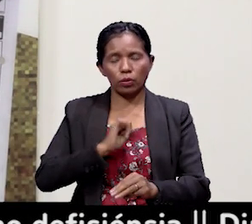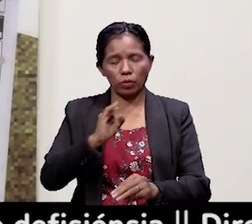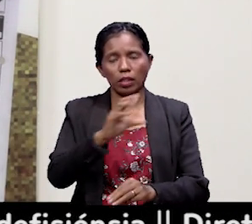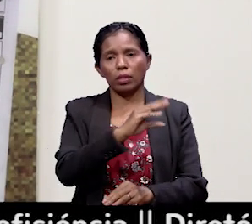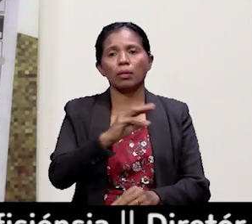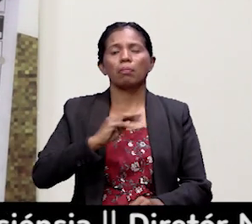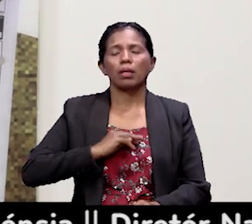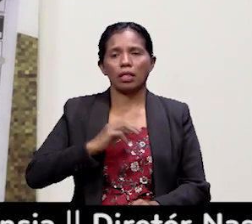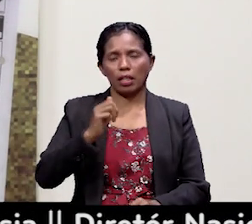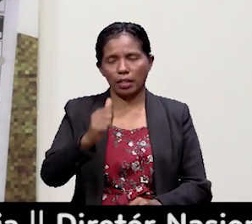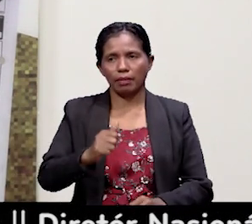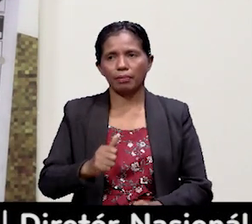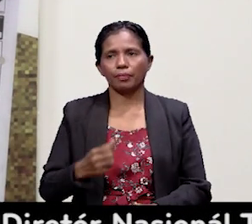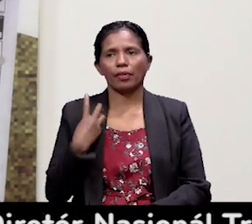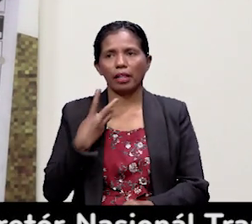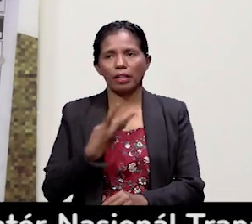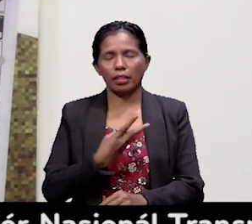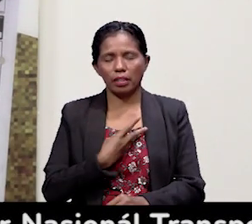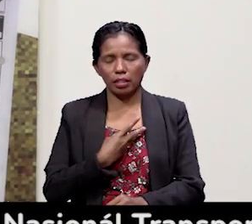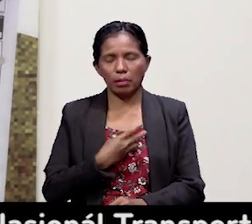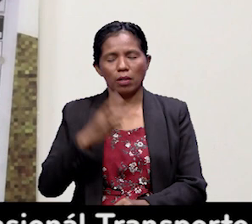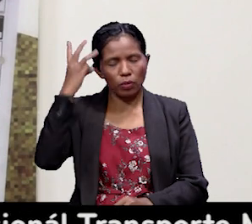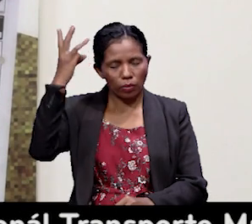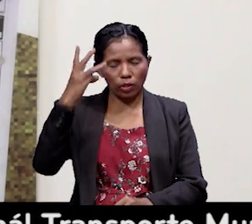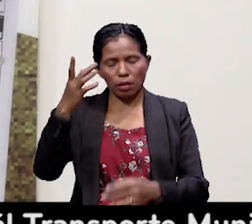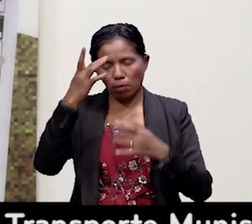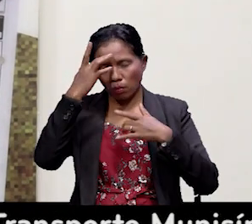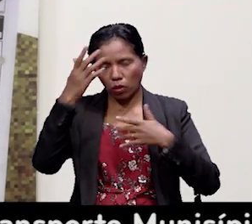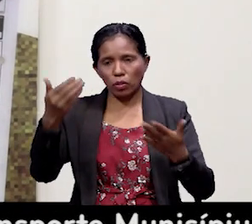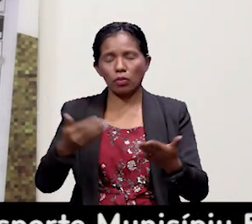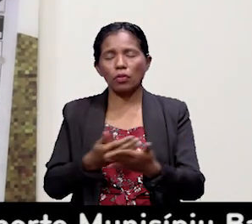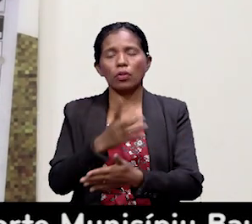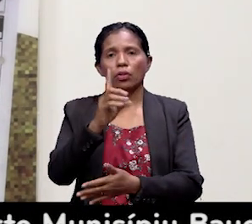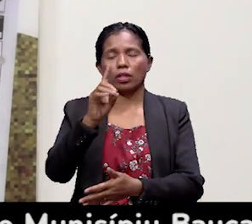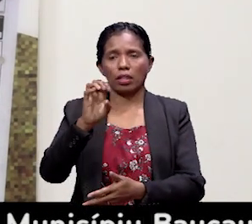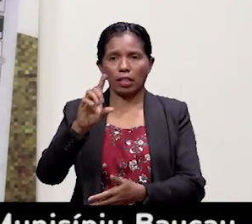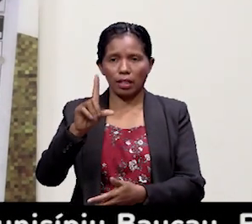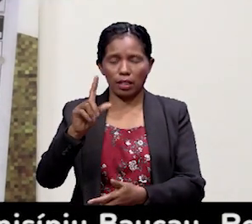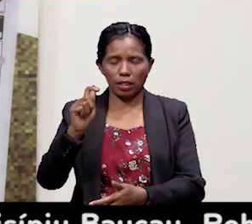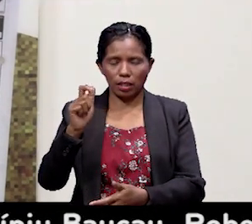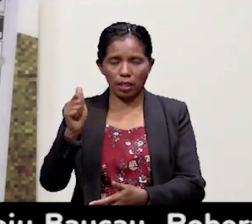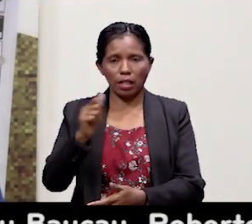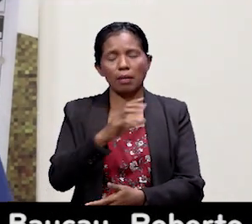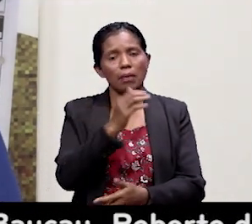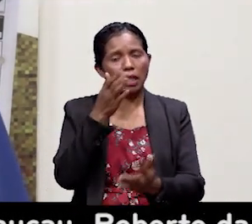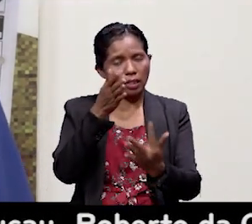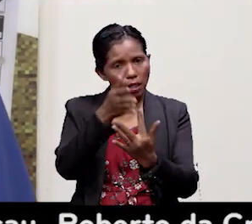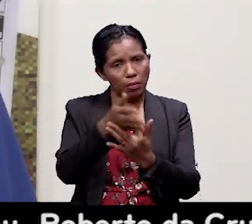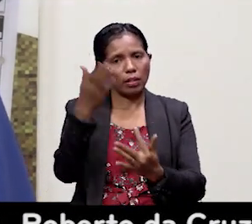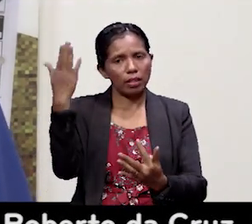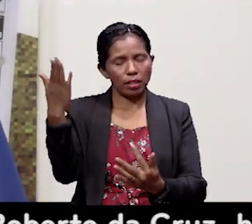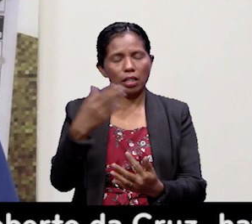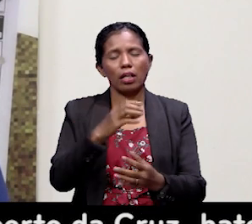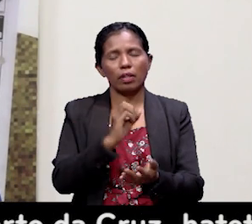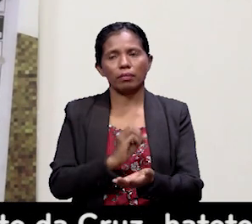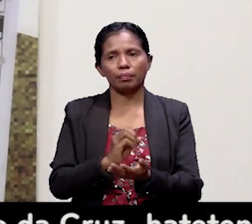Maliana. Também, Ita, mas preocupa, caric variante delta, beletama, no Renabá, não, mas caric amostra, você, e cozinha. Também, foi em Deraune,